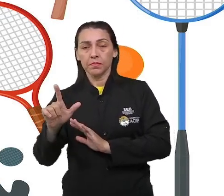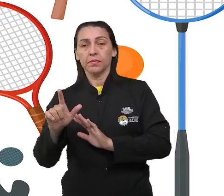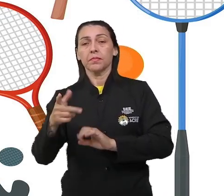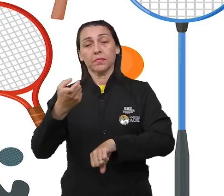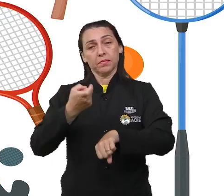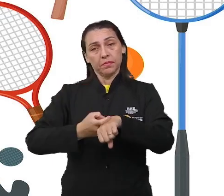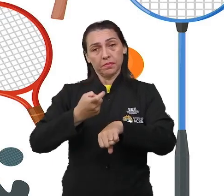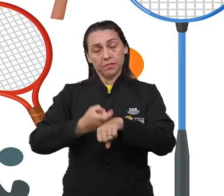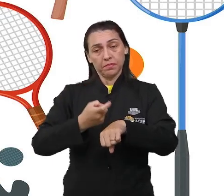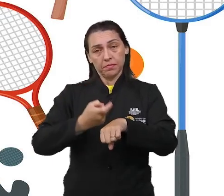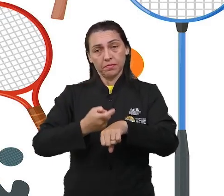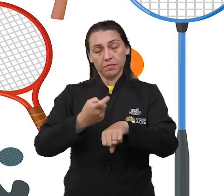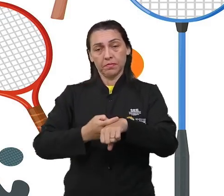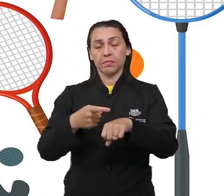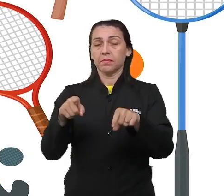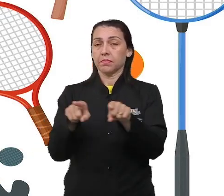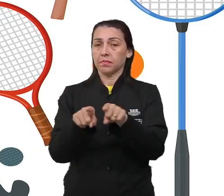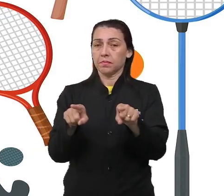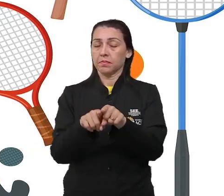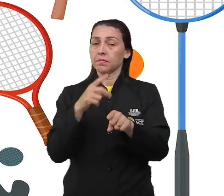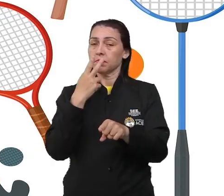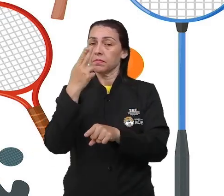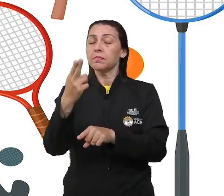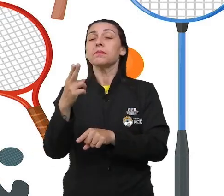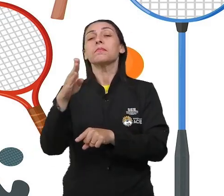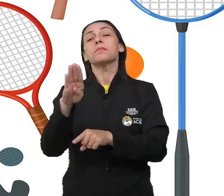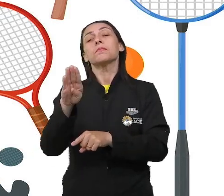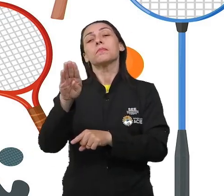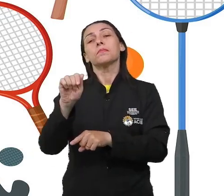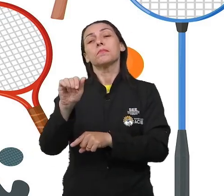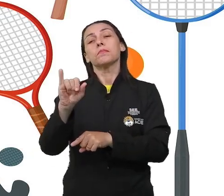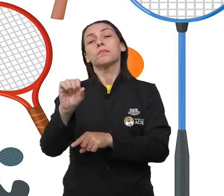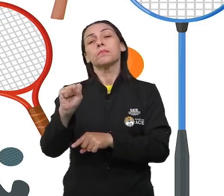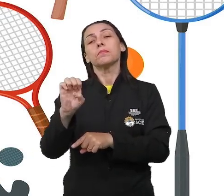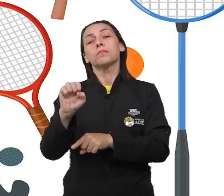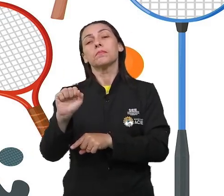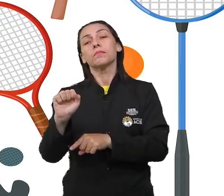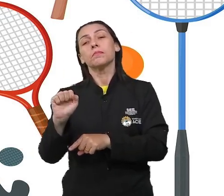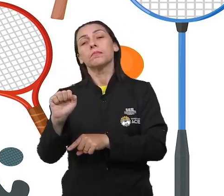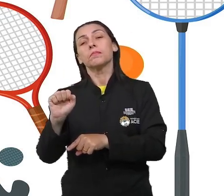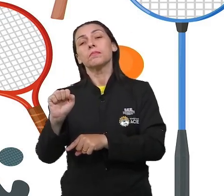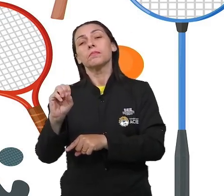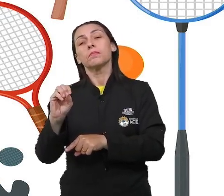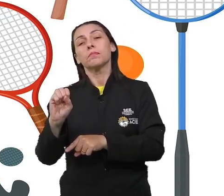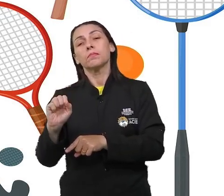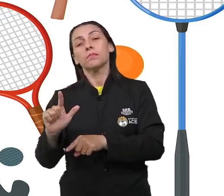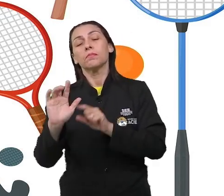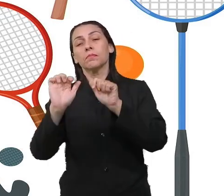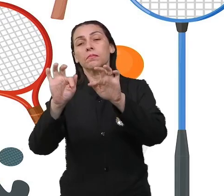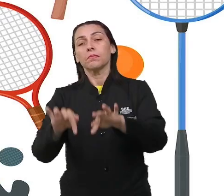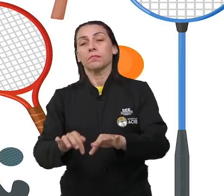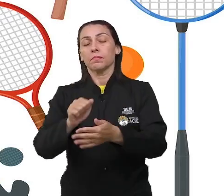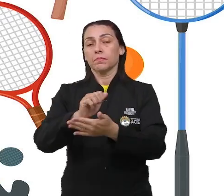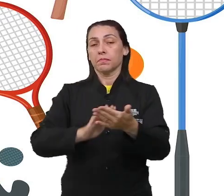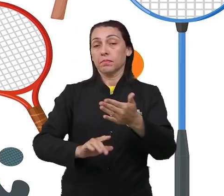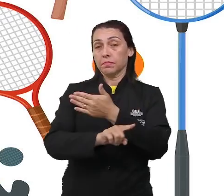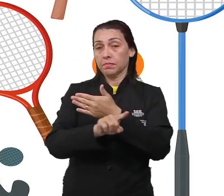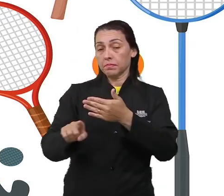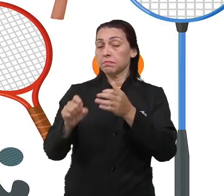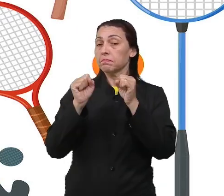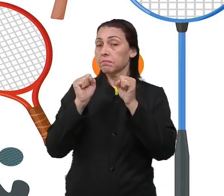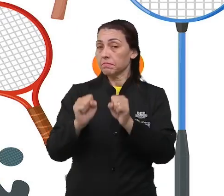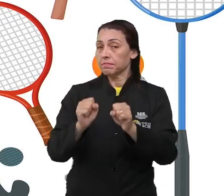e o cricket, que é parecido com o beisebol também, né? E finalizamos com os exercícios para que